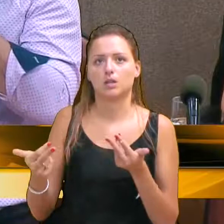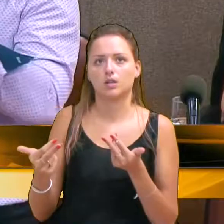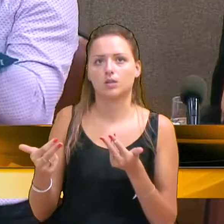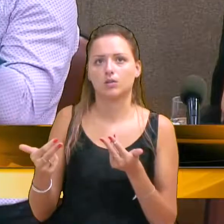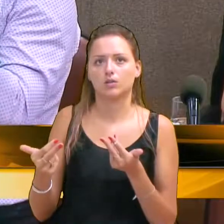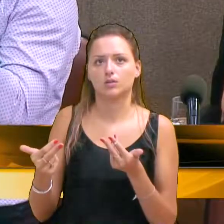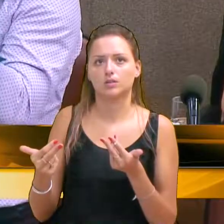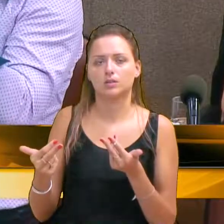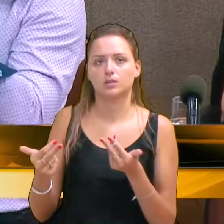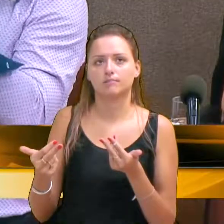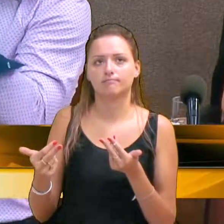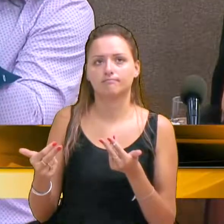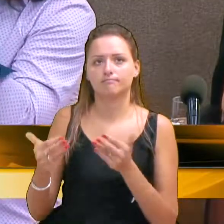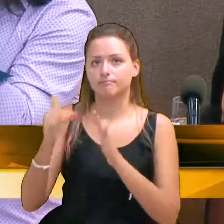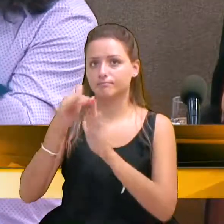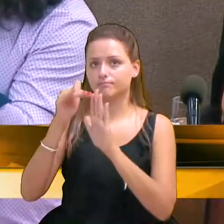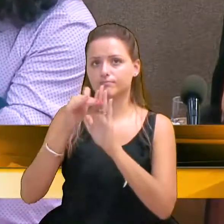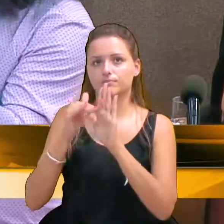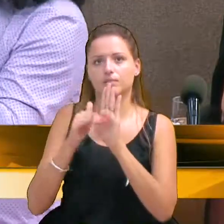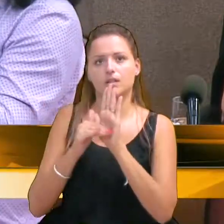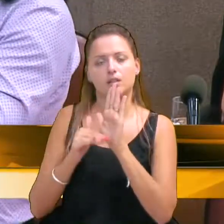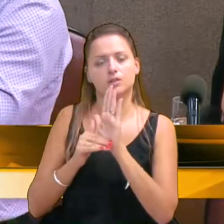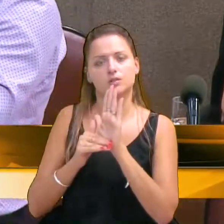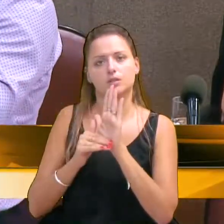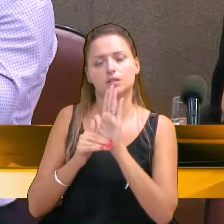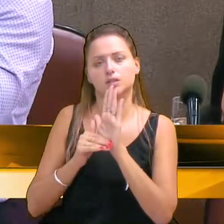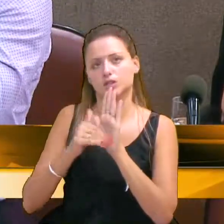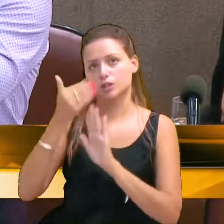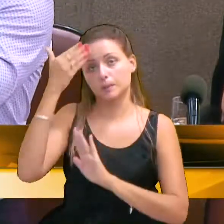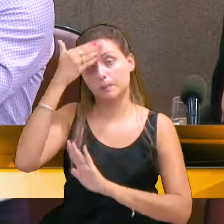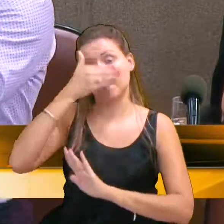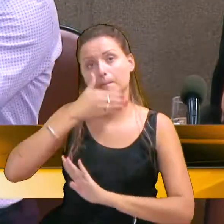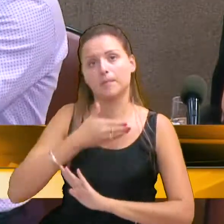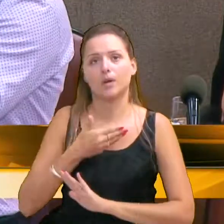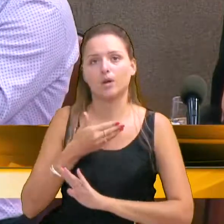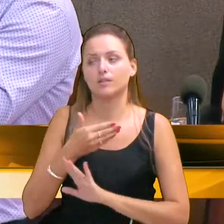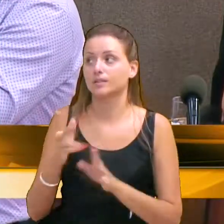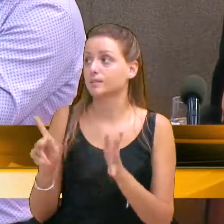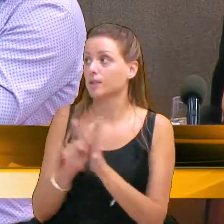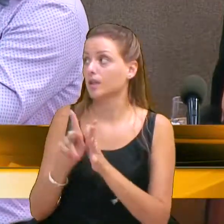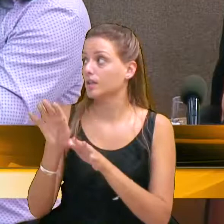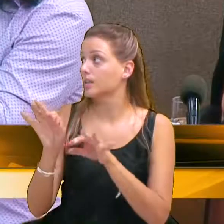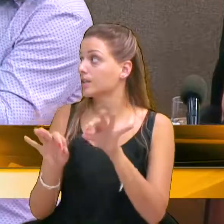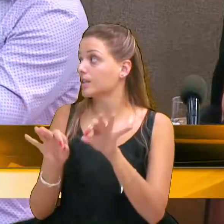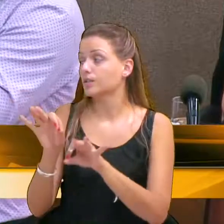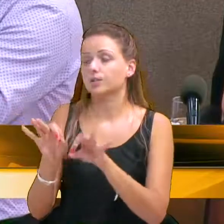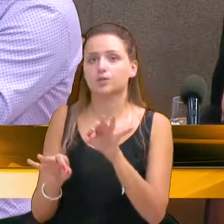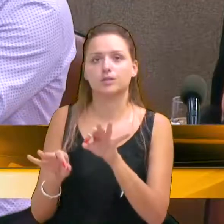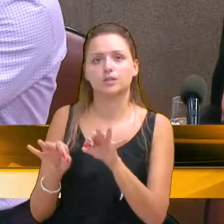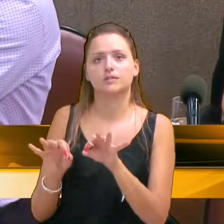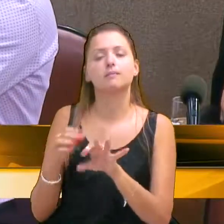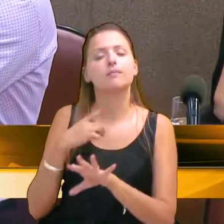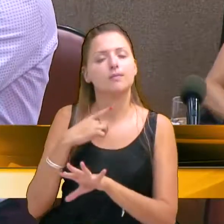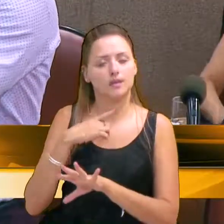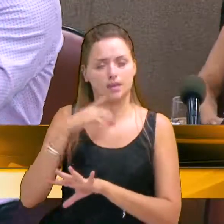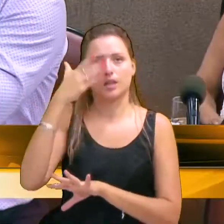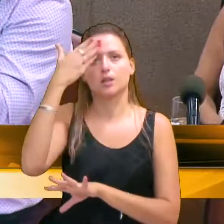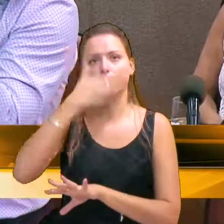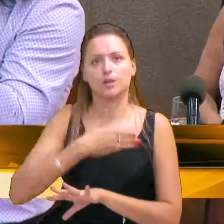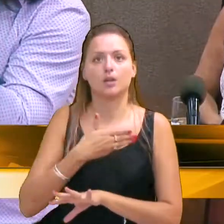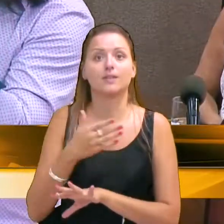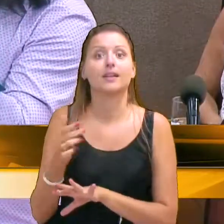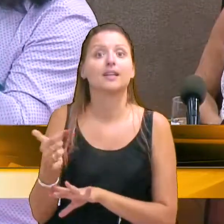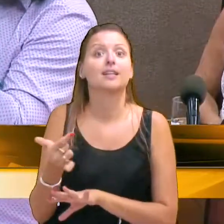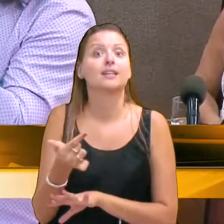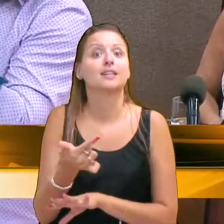né, pautada ali em cima de fatos jurídicos. Provas, existem provas. Não